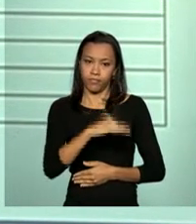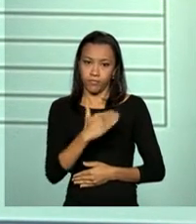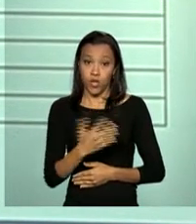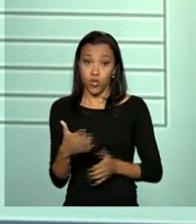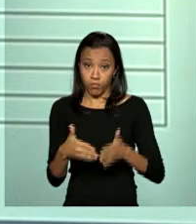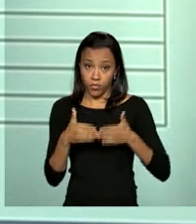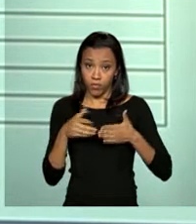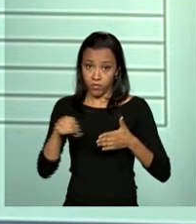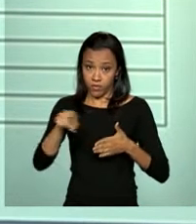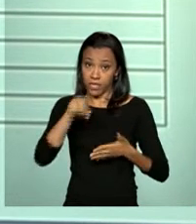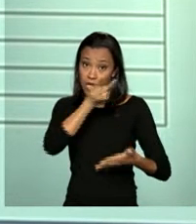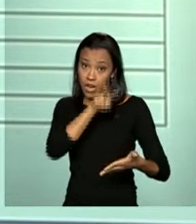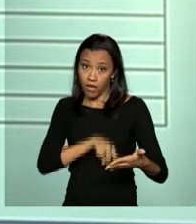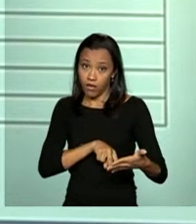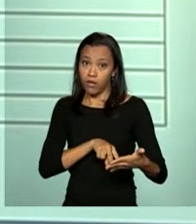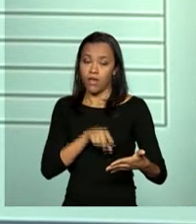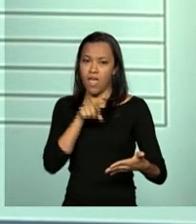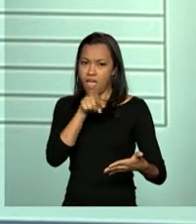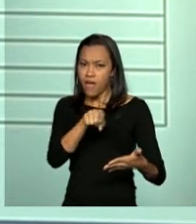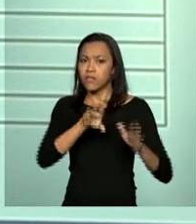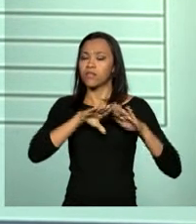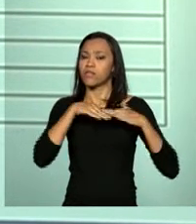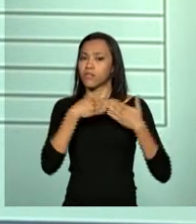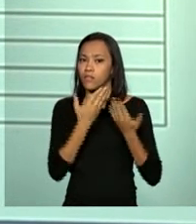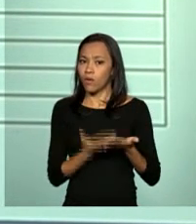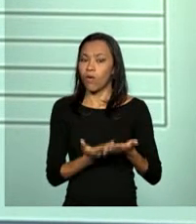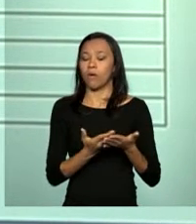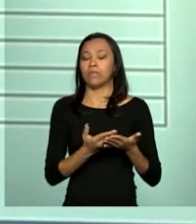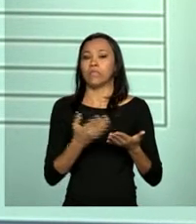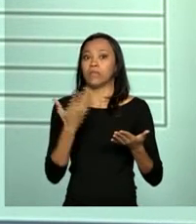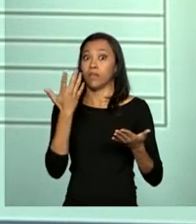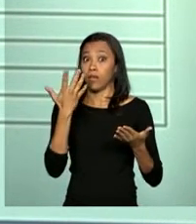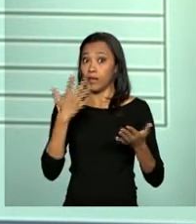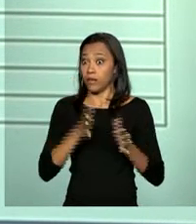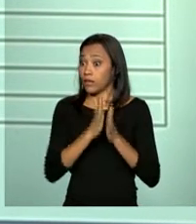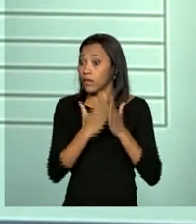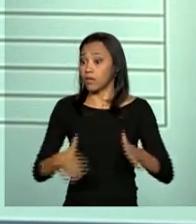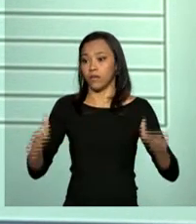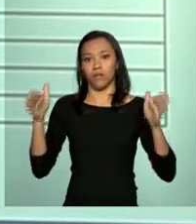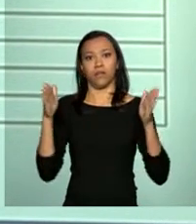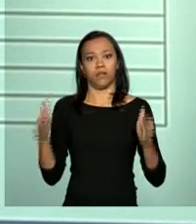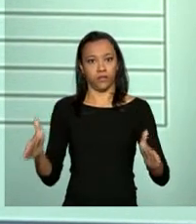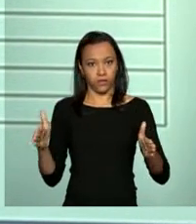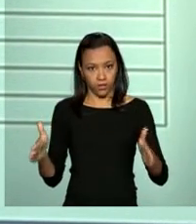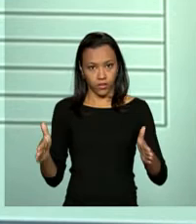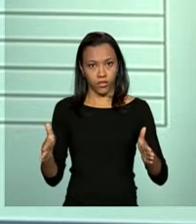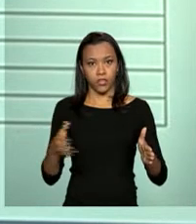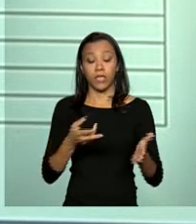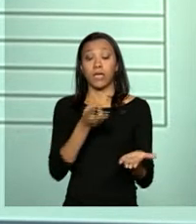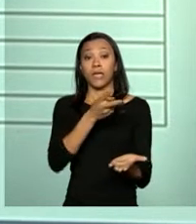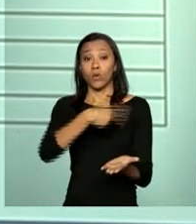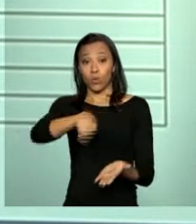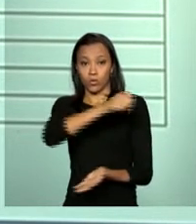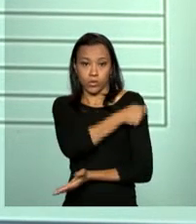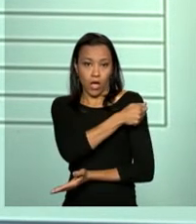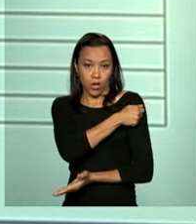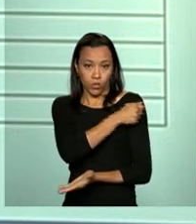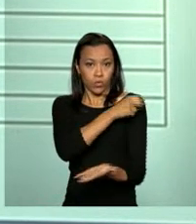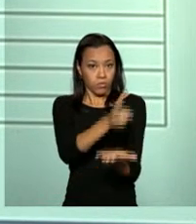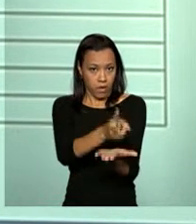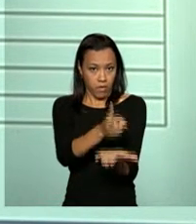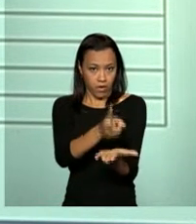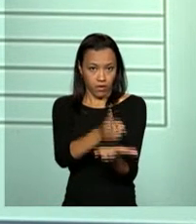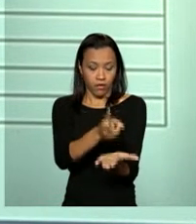essas escolas. Elas são grandes, mais de 3 turmas. Elas mantêm os seus alunos, mais de